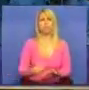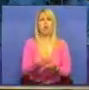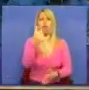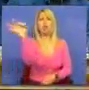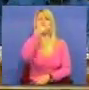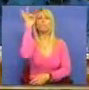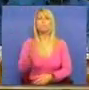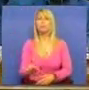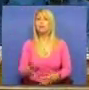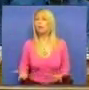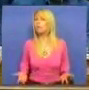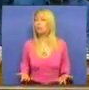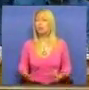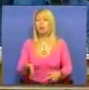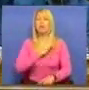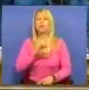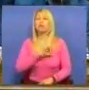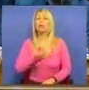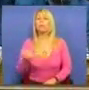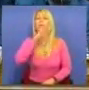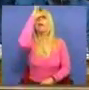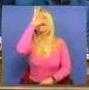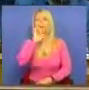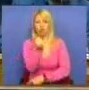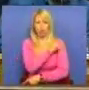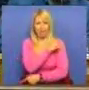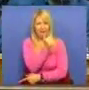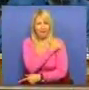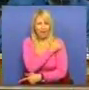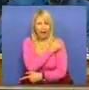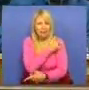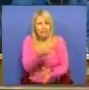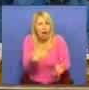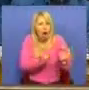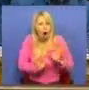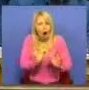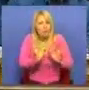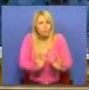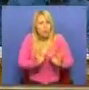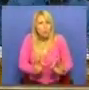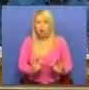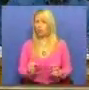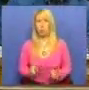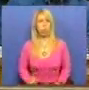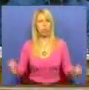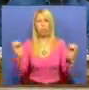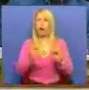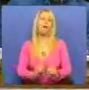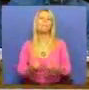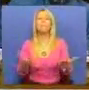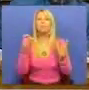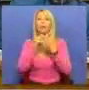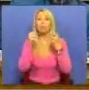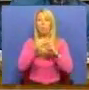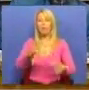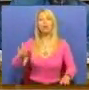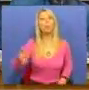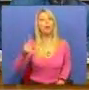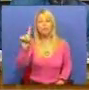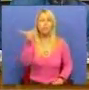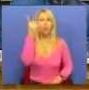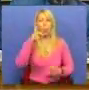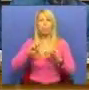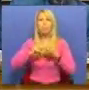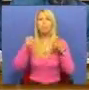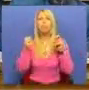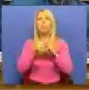2%. Senhor Primeiro-Ministro, a casa não está em ordem. Na verdade, o problema do país não é um problema